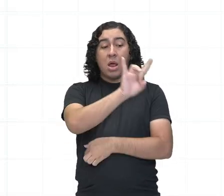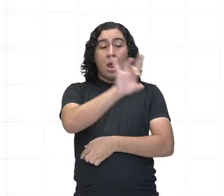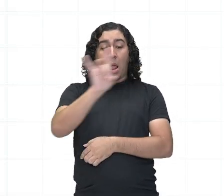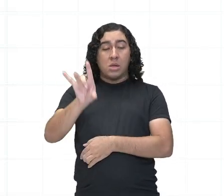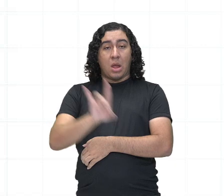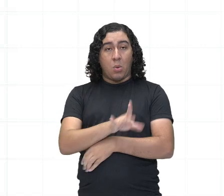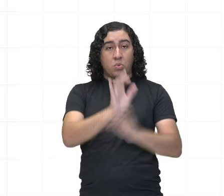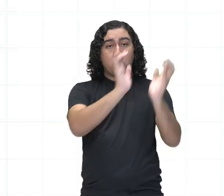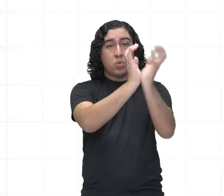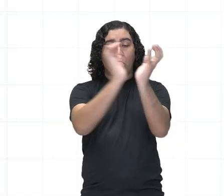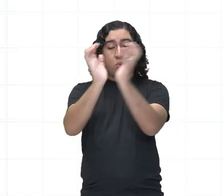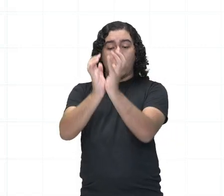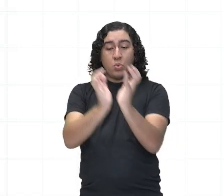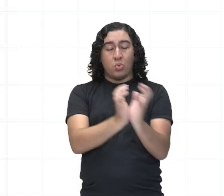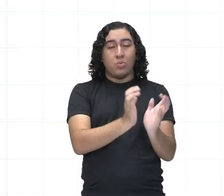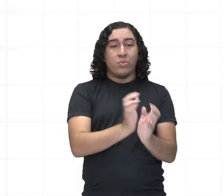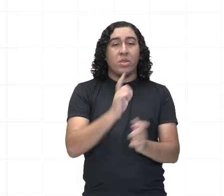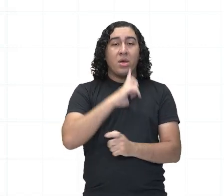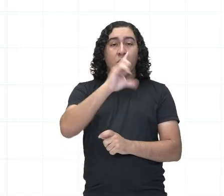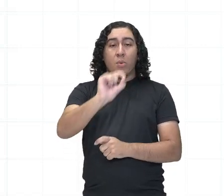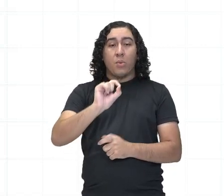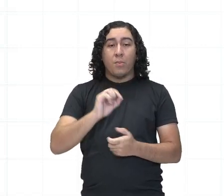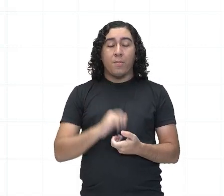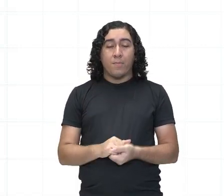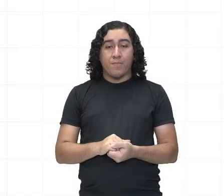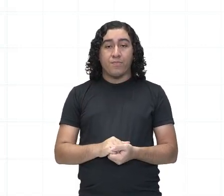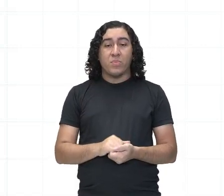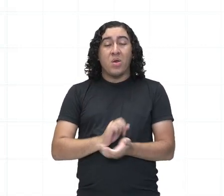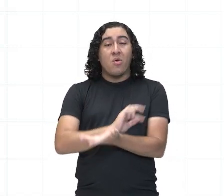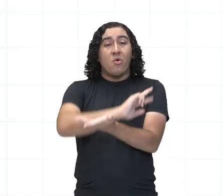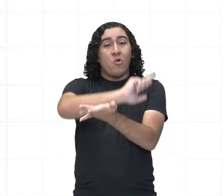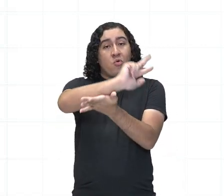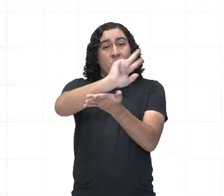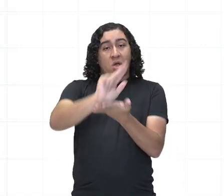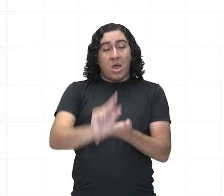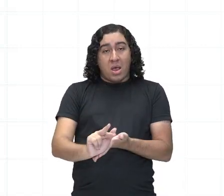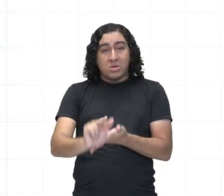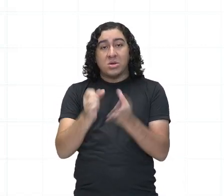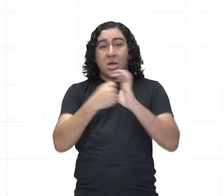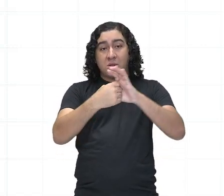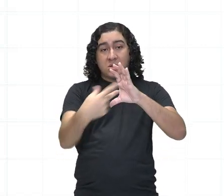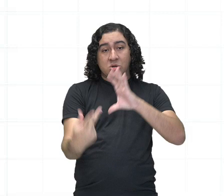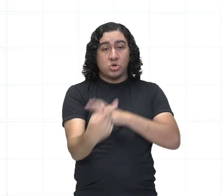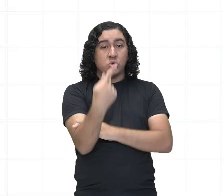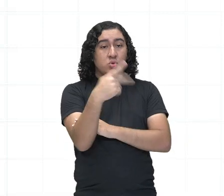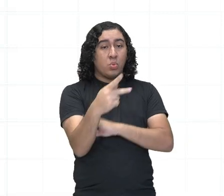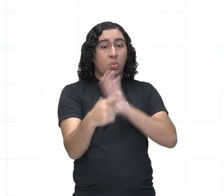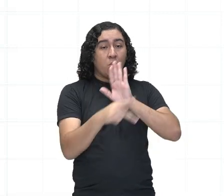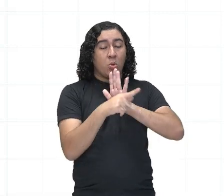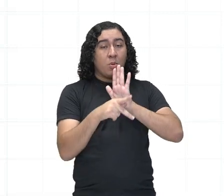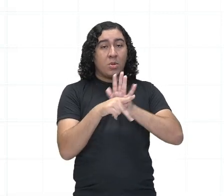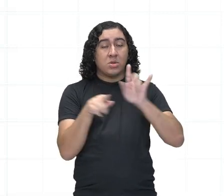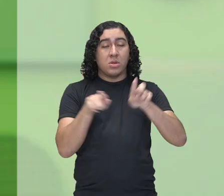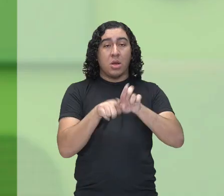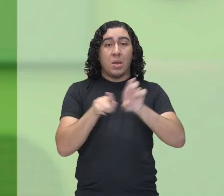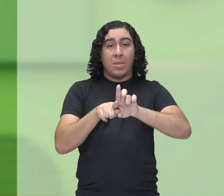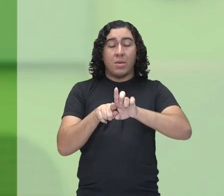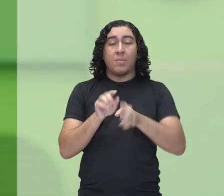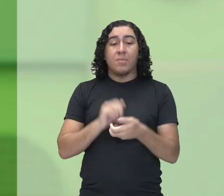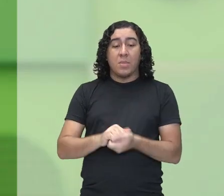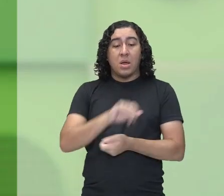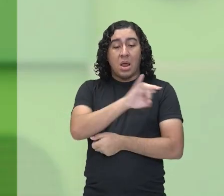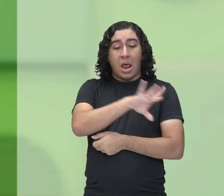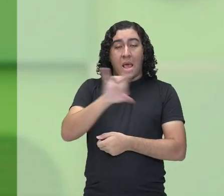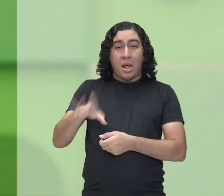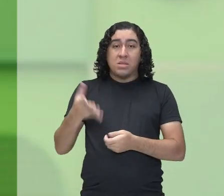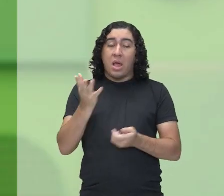destes reinos, eles possuem uma série de características em que os indivíduos que